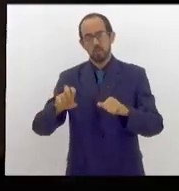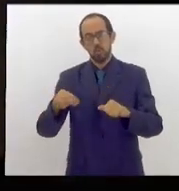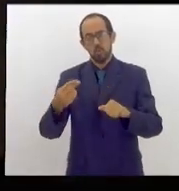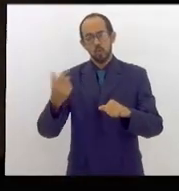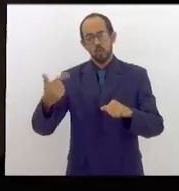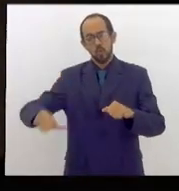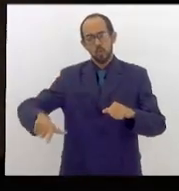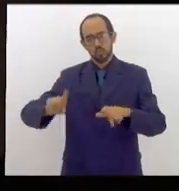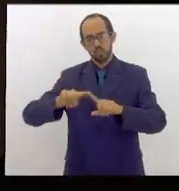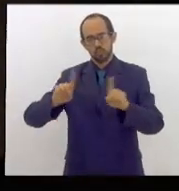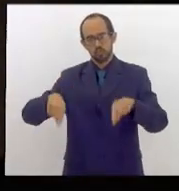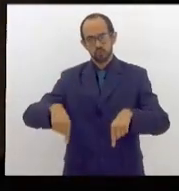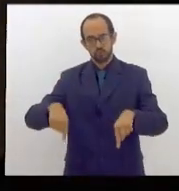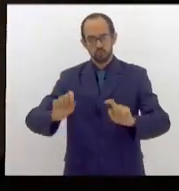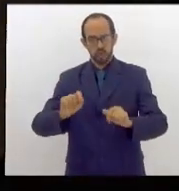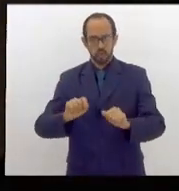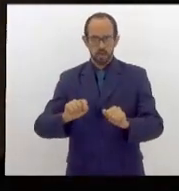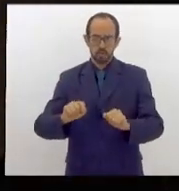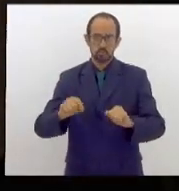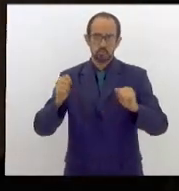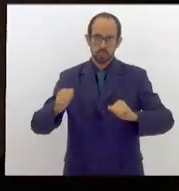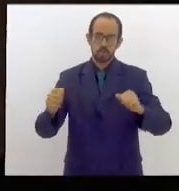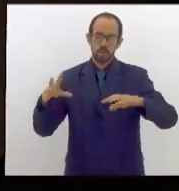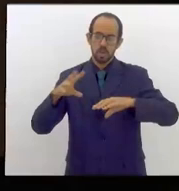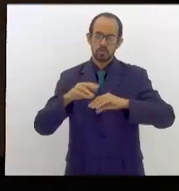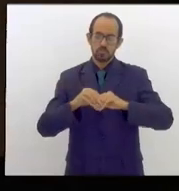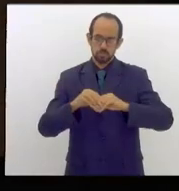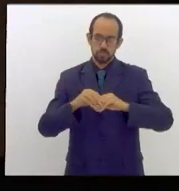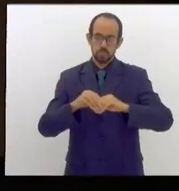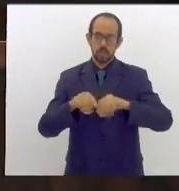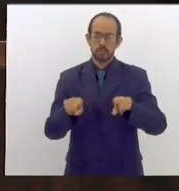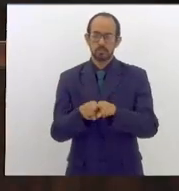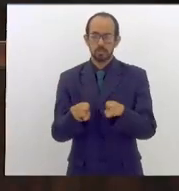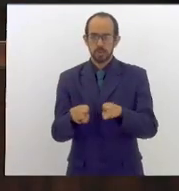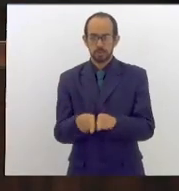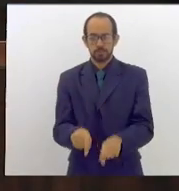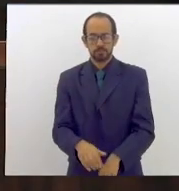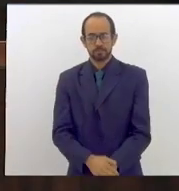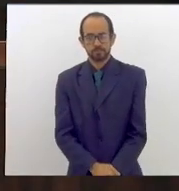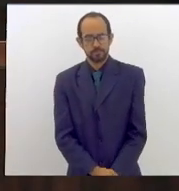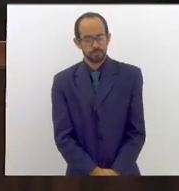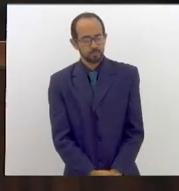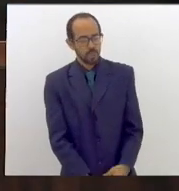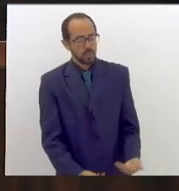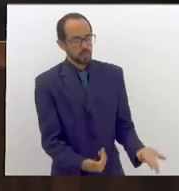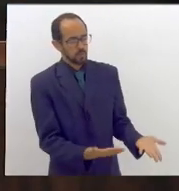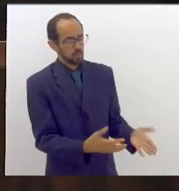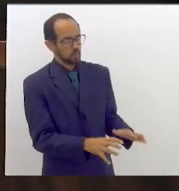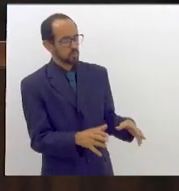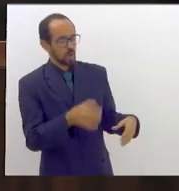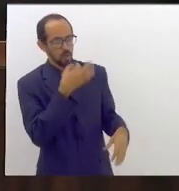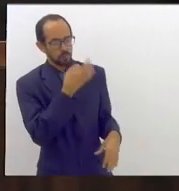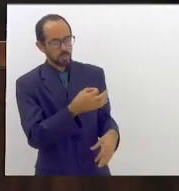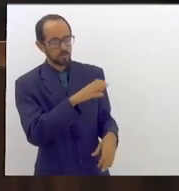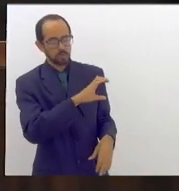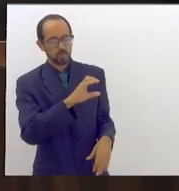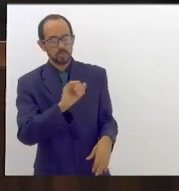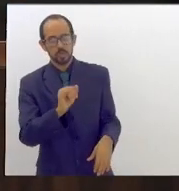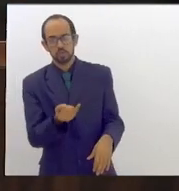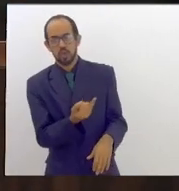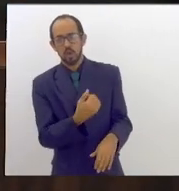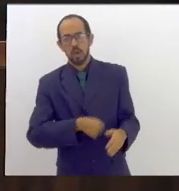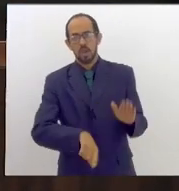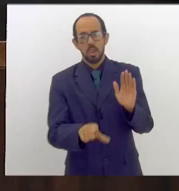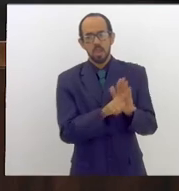que possam aderir também esse sistema complementar Então vamos perdendo de pareceres da comissão de convenção Justiça legislação